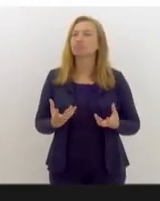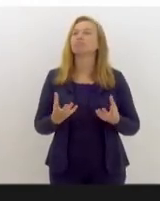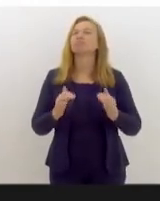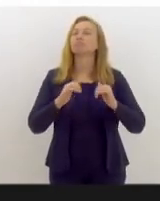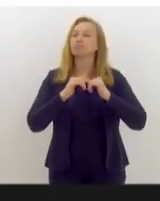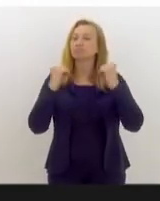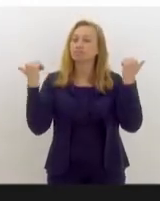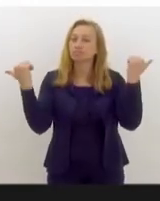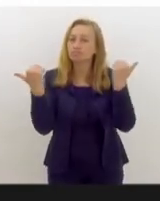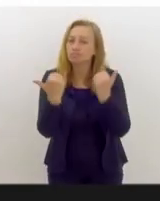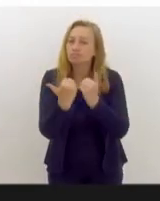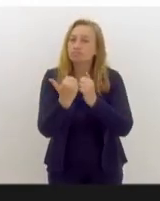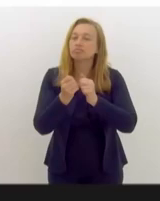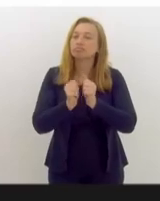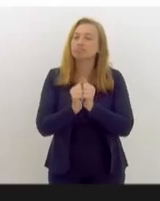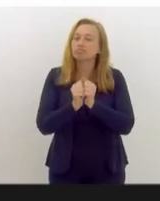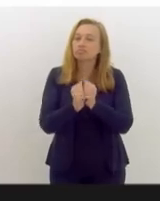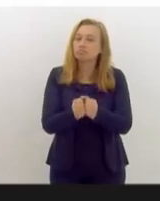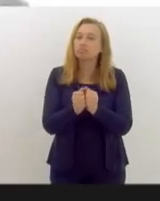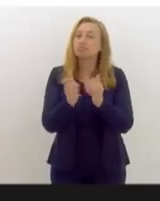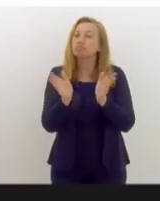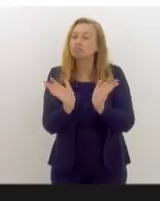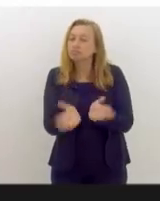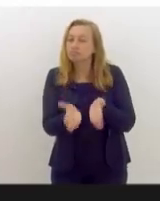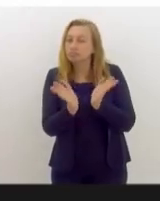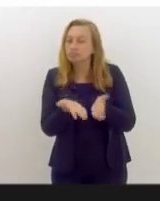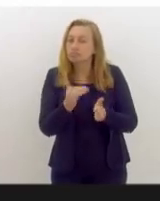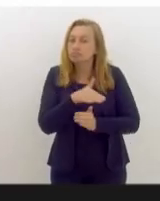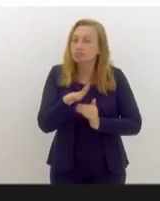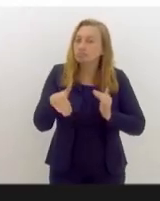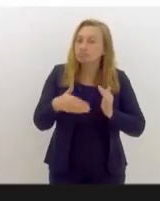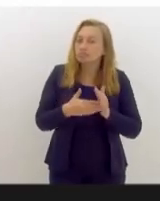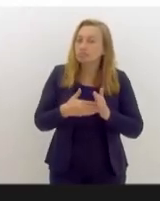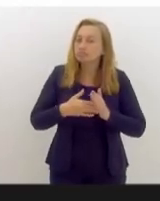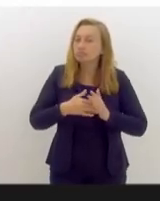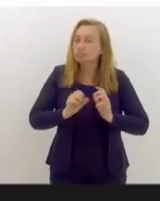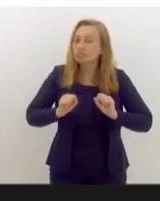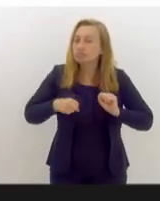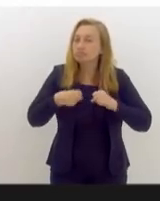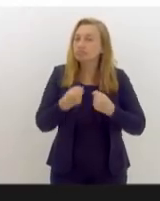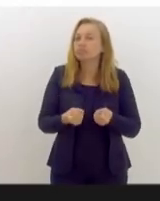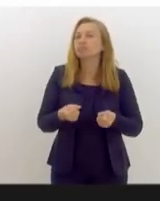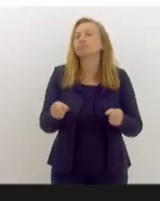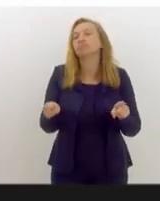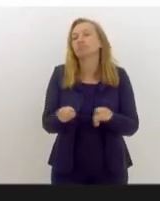participou ativamente, e agora, com todo o vigor também,